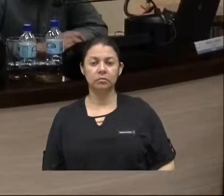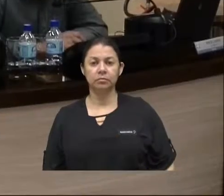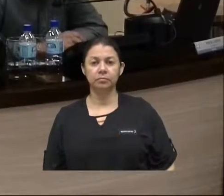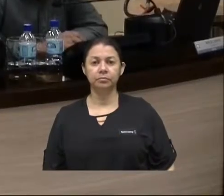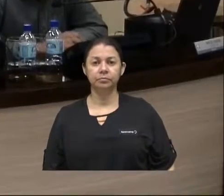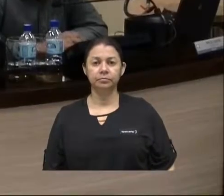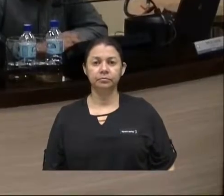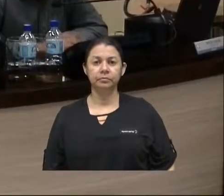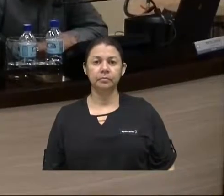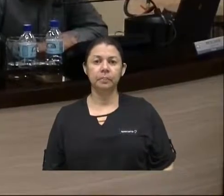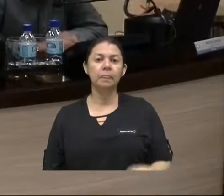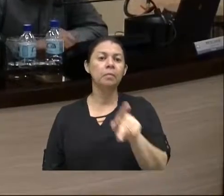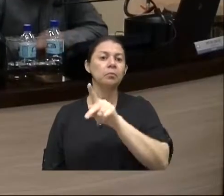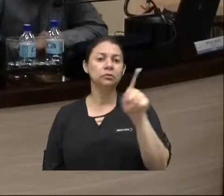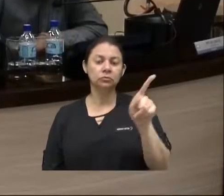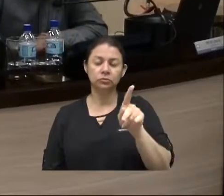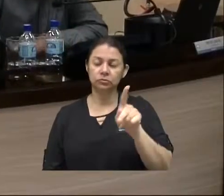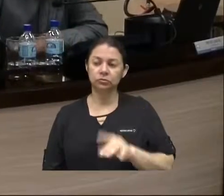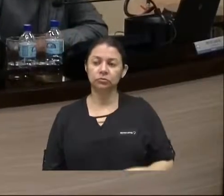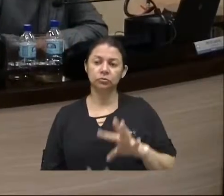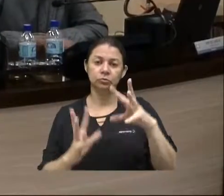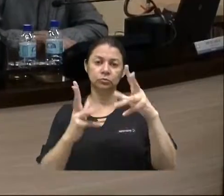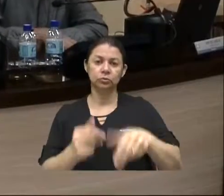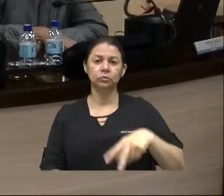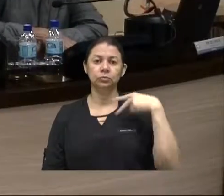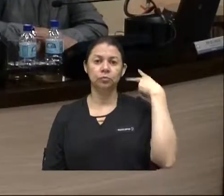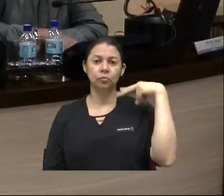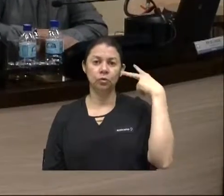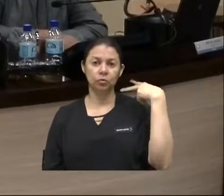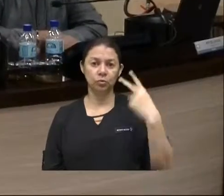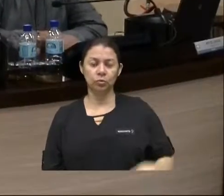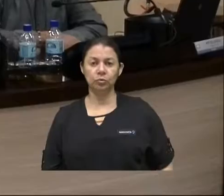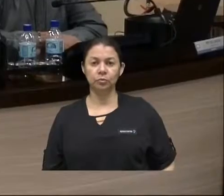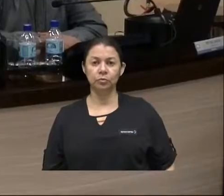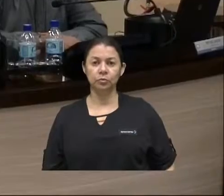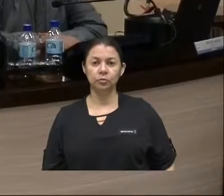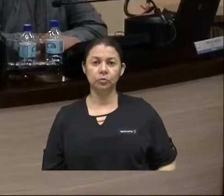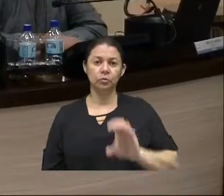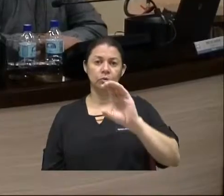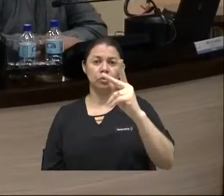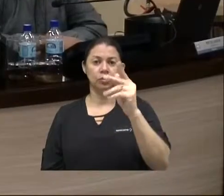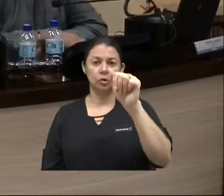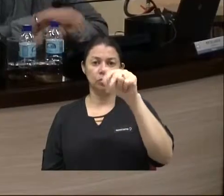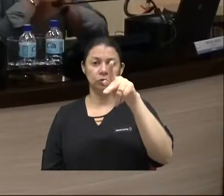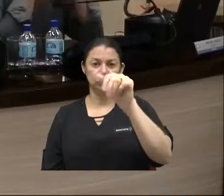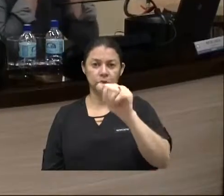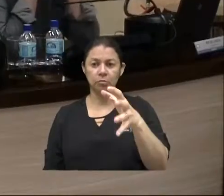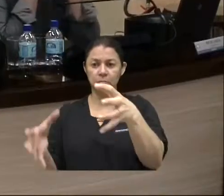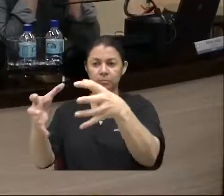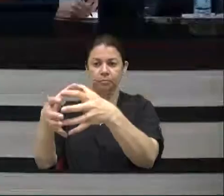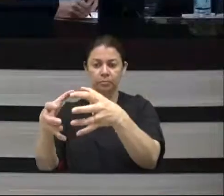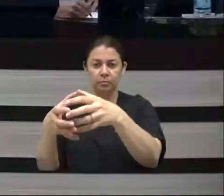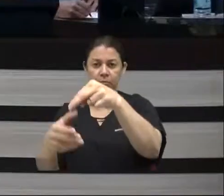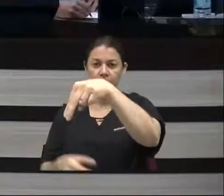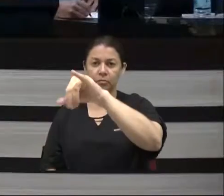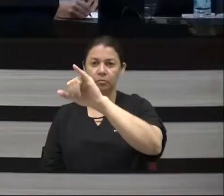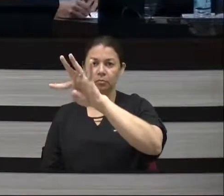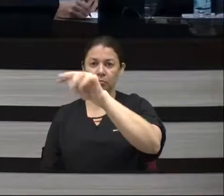Senhor presidente, nobres pares, eu voto na chapa do pastor Newton.